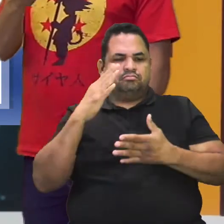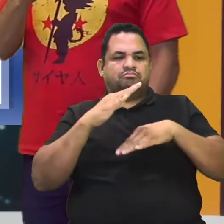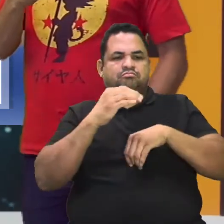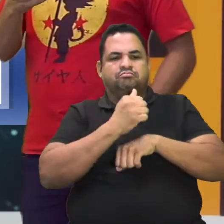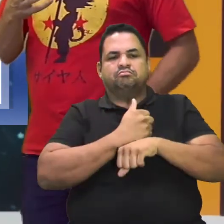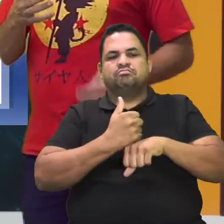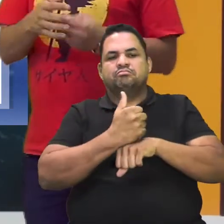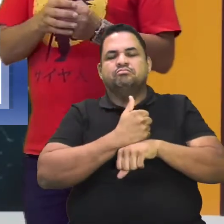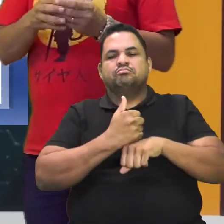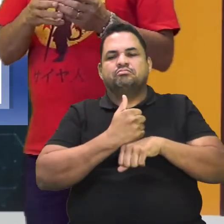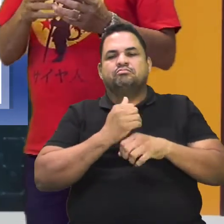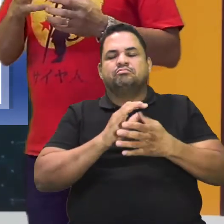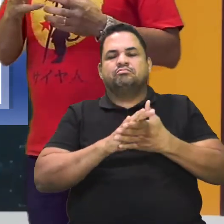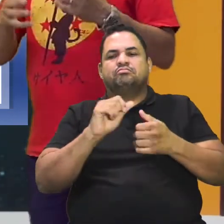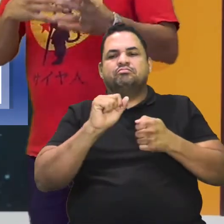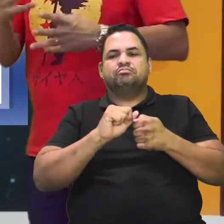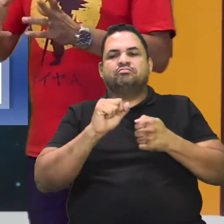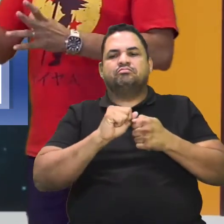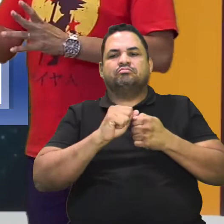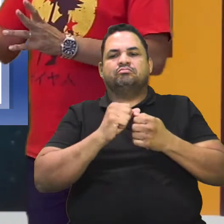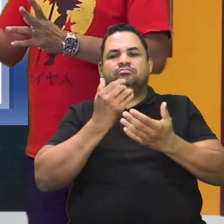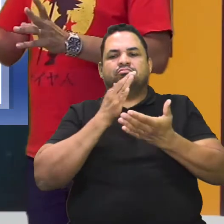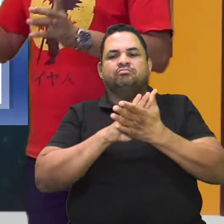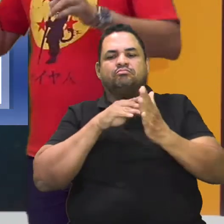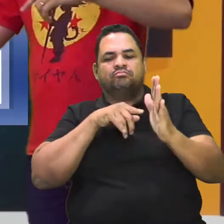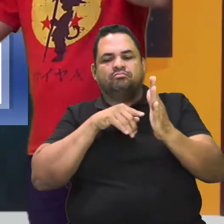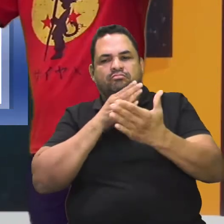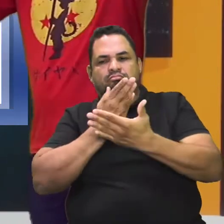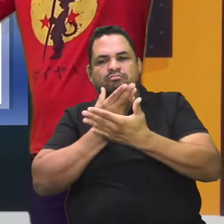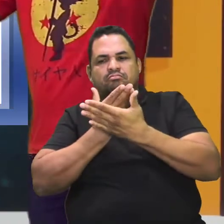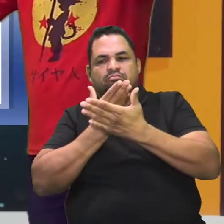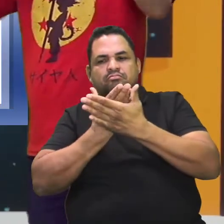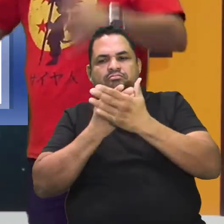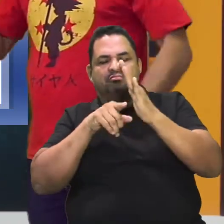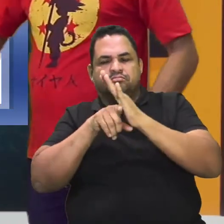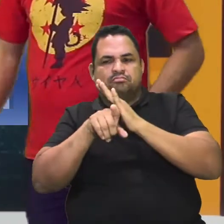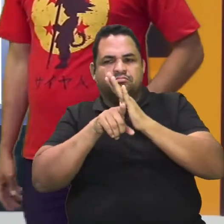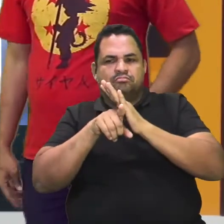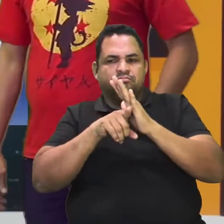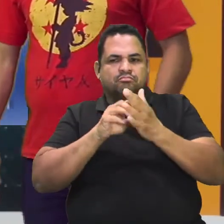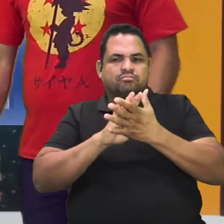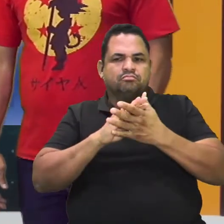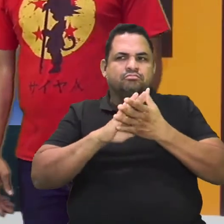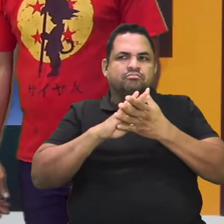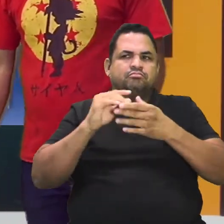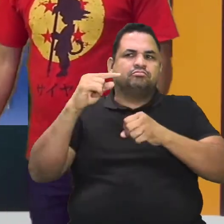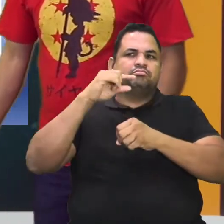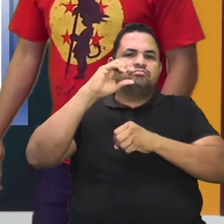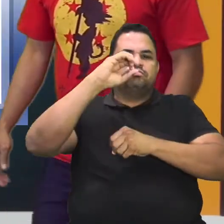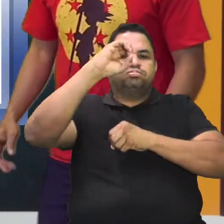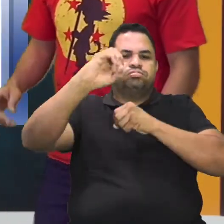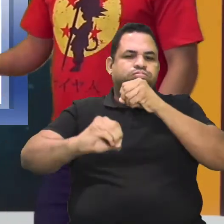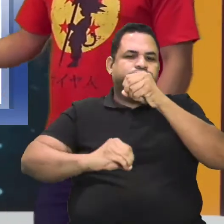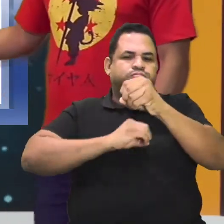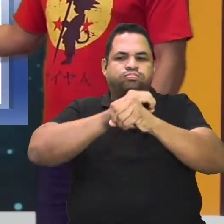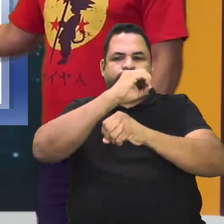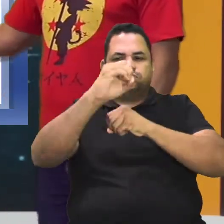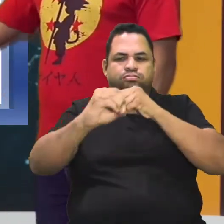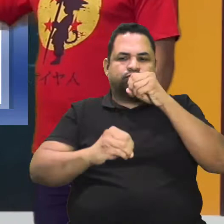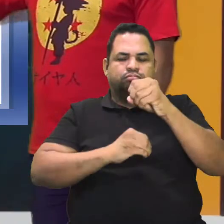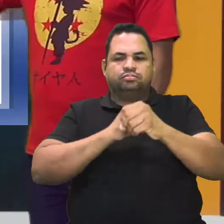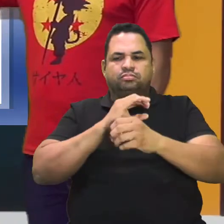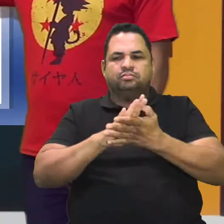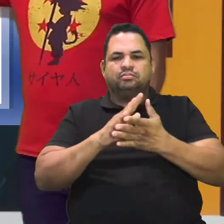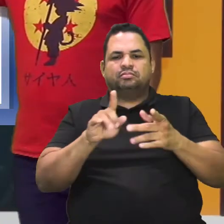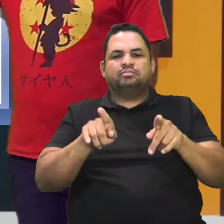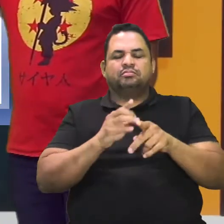também. Ou é astrônomo, que fez lá uns estudos legais com relação às órbitas dos planetas e tal. Vamos ver, vamos ver.